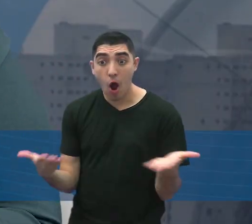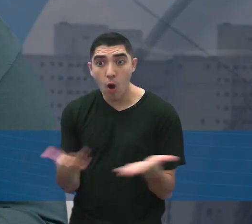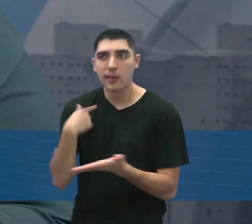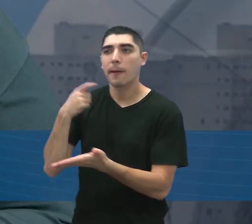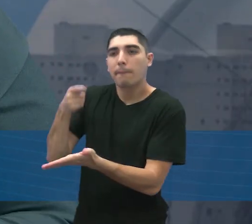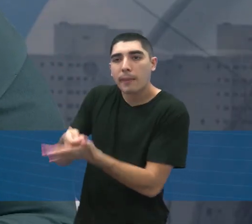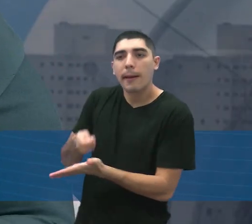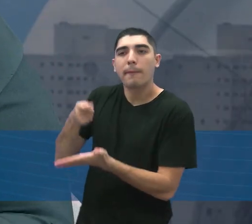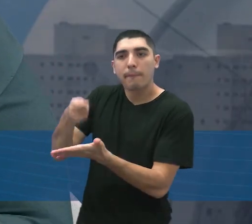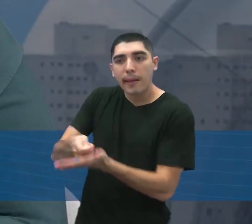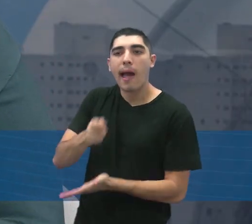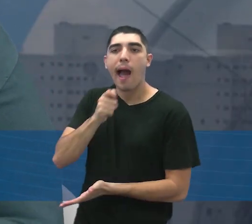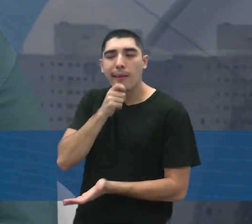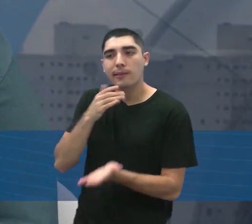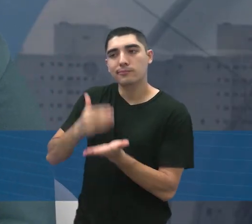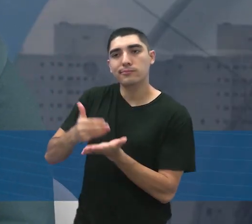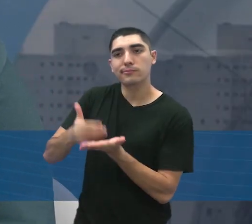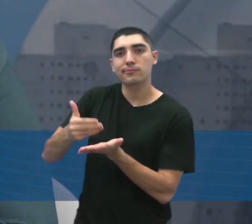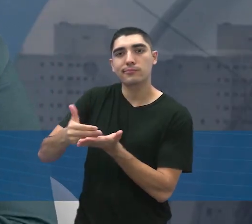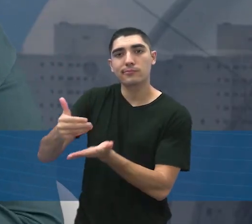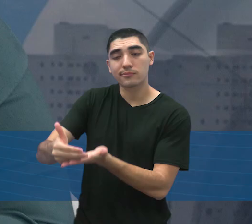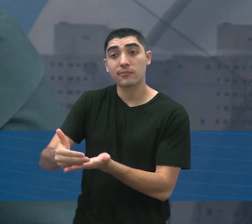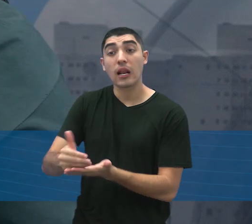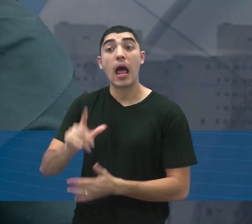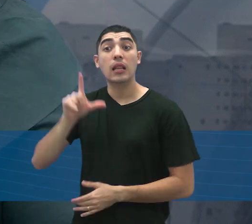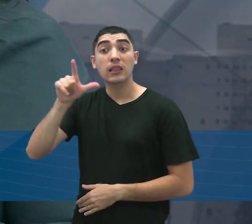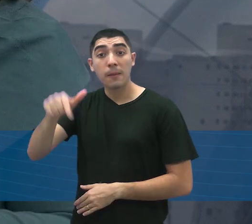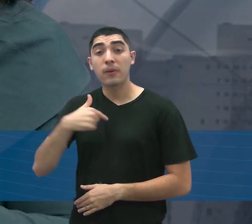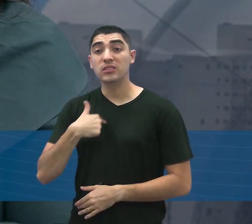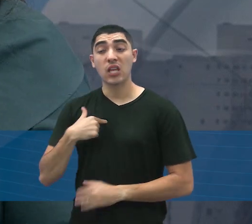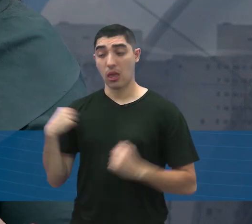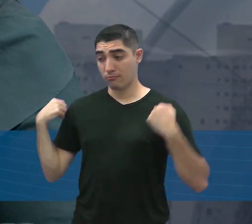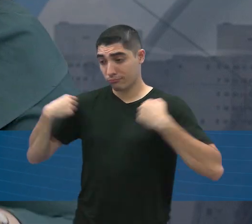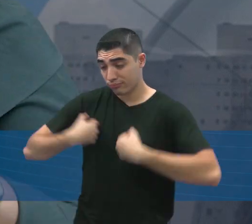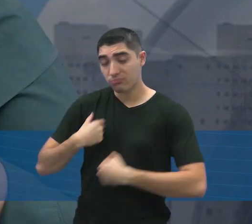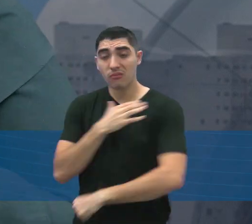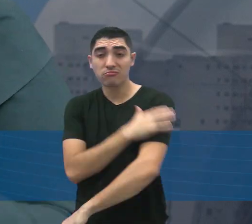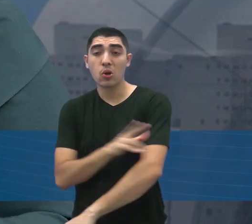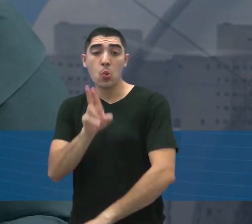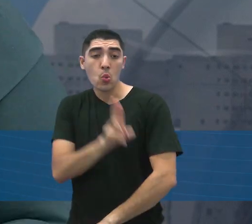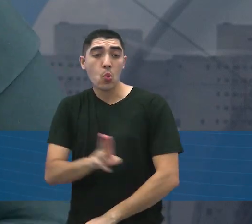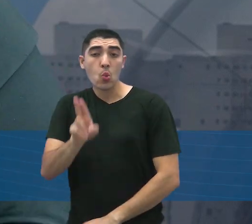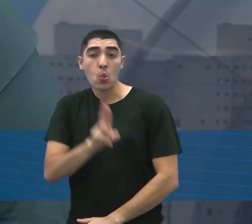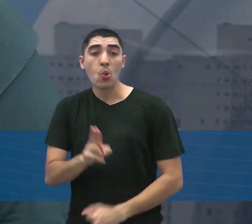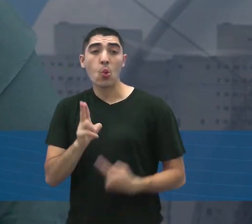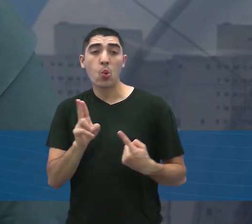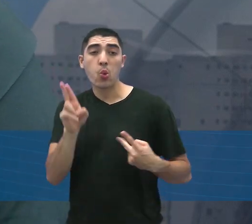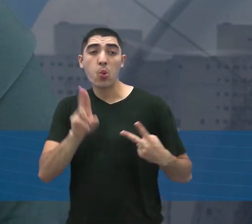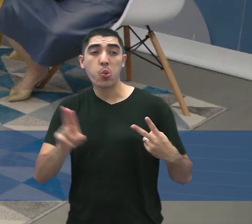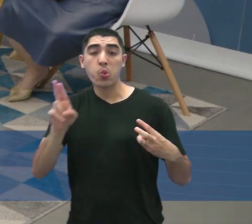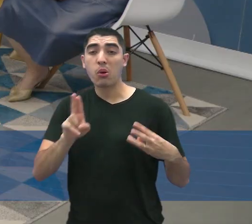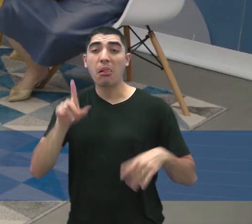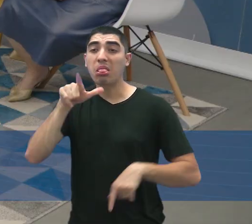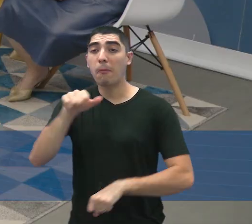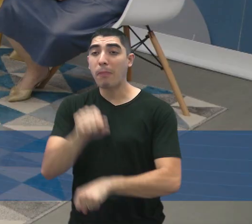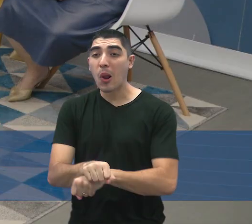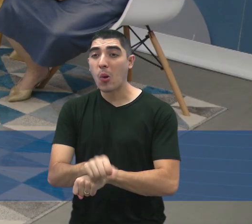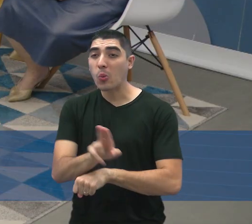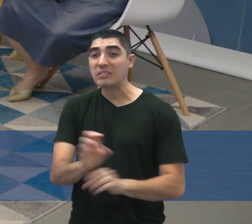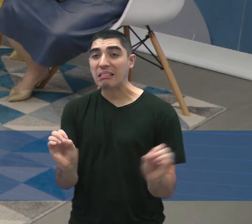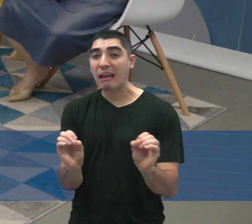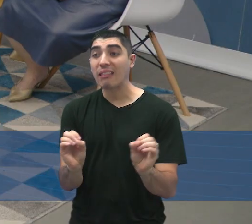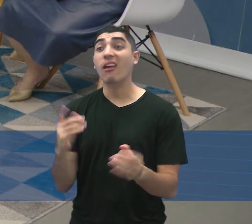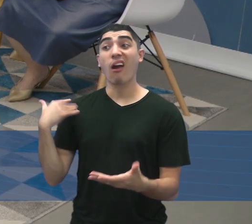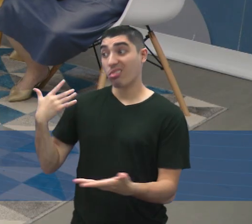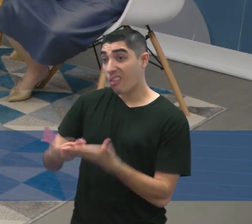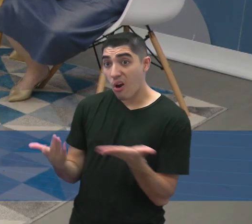E aí já acabou, né? Já lavou 2, 3 vezes, já era, não serve mais. Então, também tomar o cuidado de não comprar